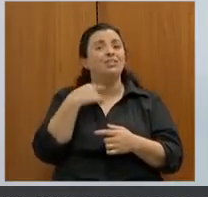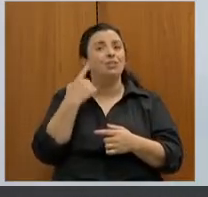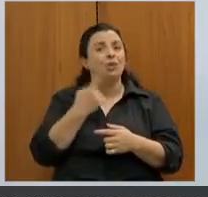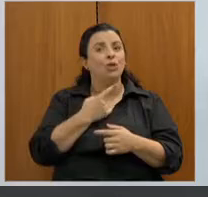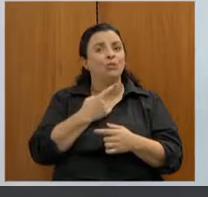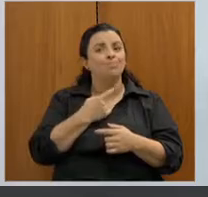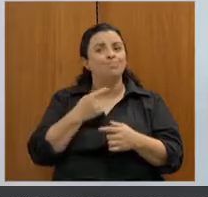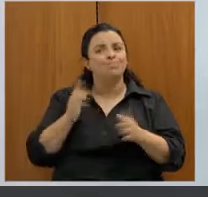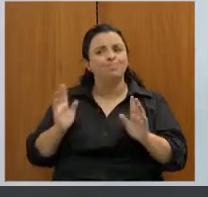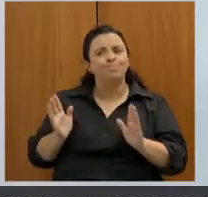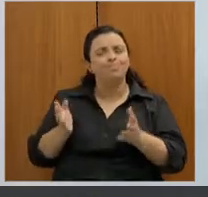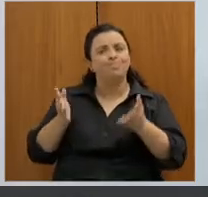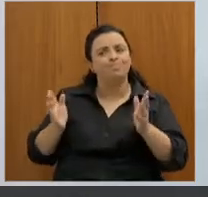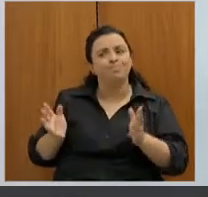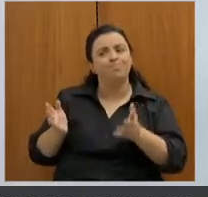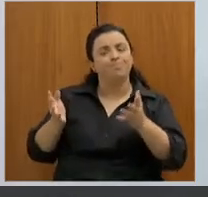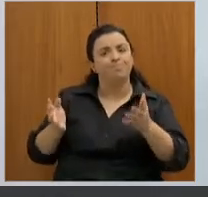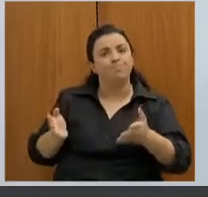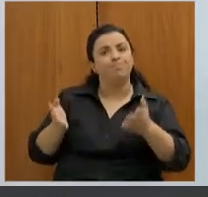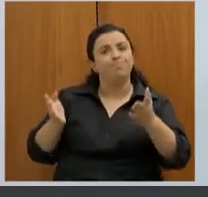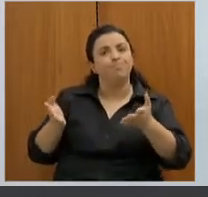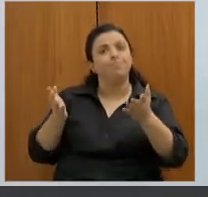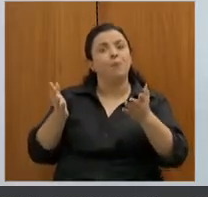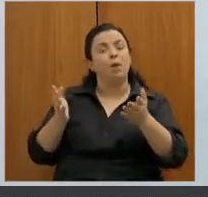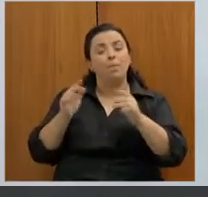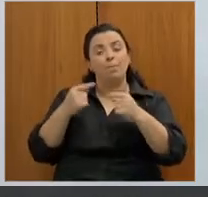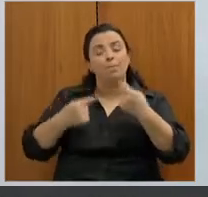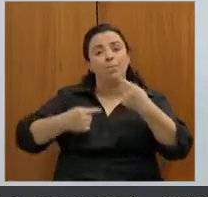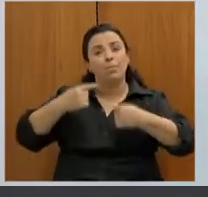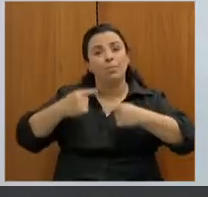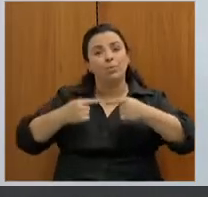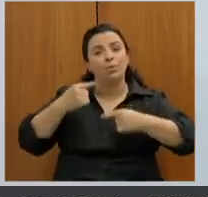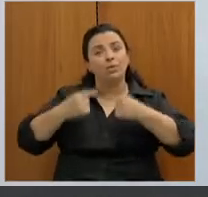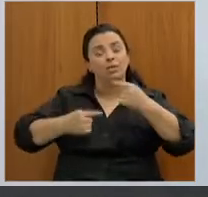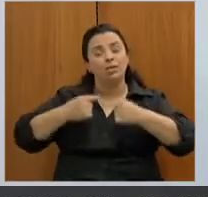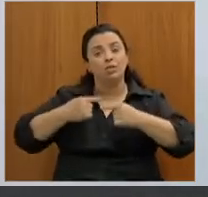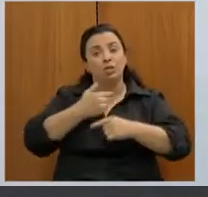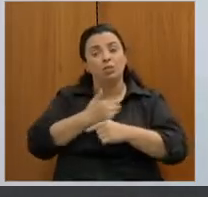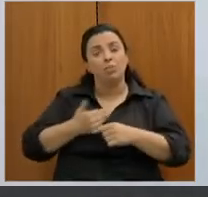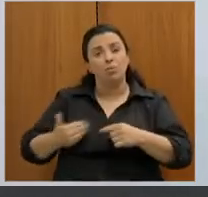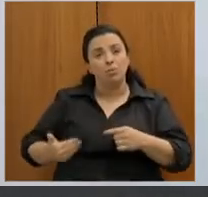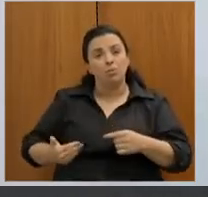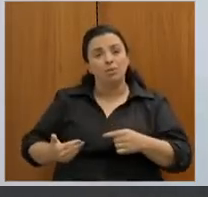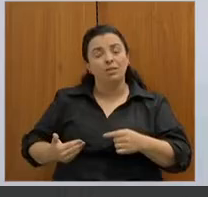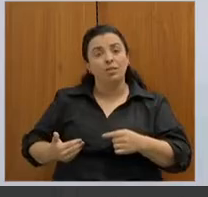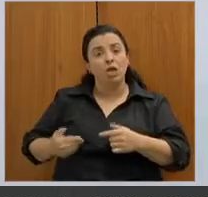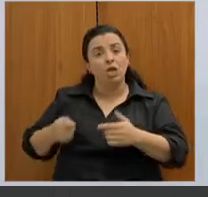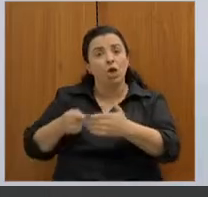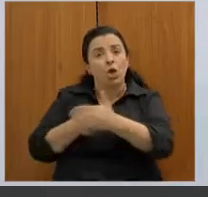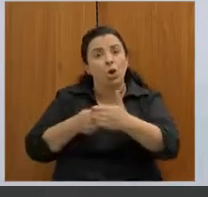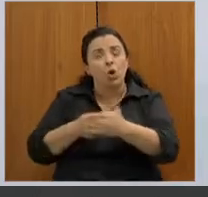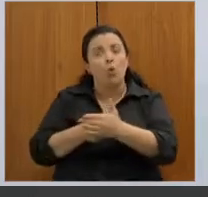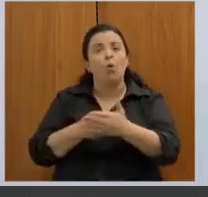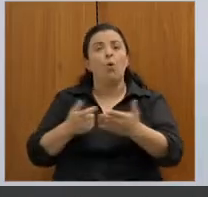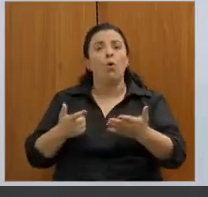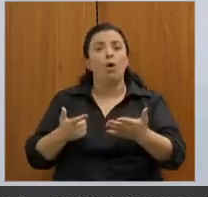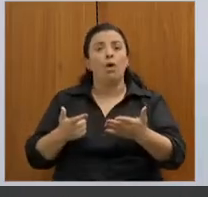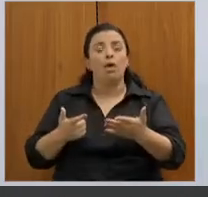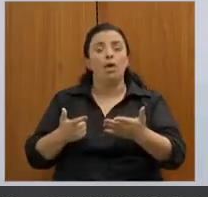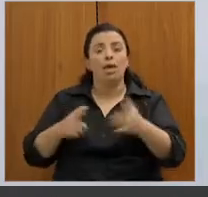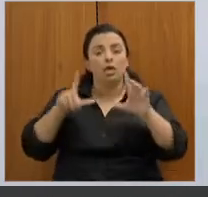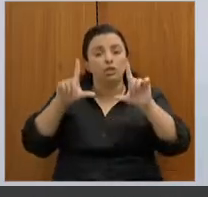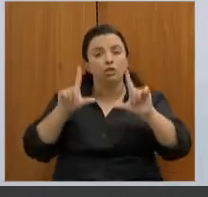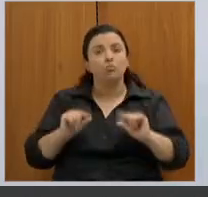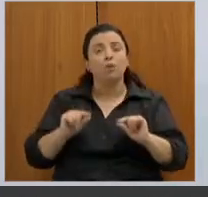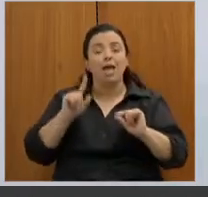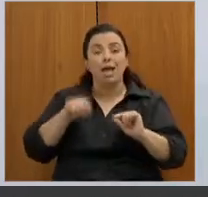iniciemos né políticas públicas no combate e que enfrentem essa violência né sessenta por cento